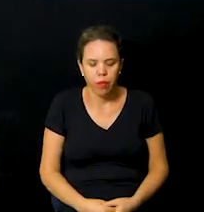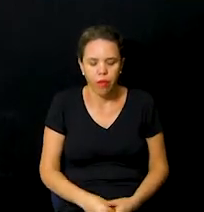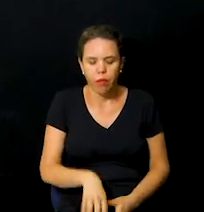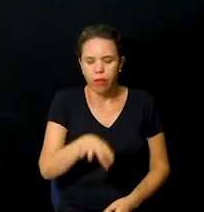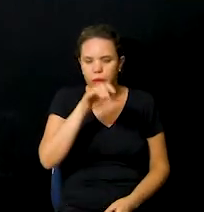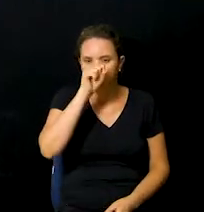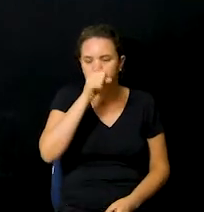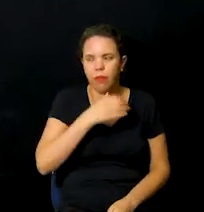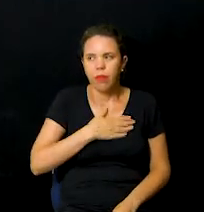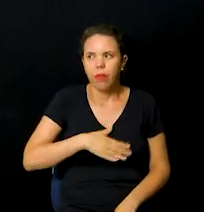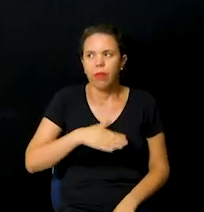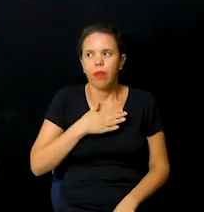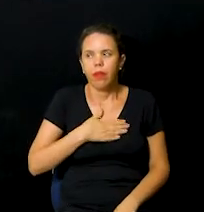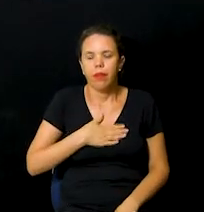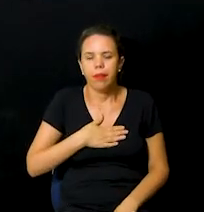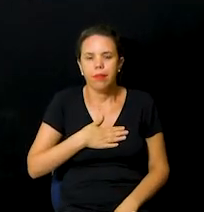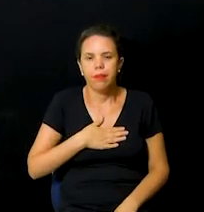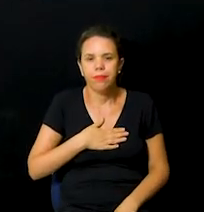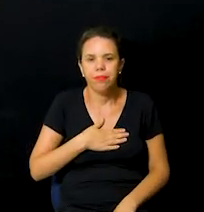quê? Respira.